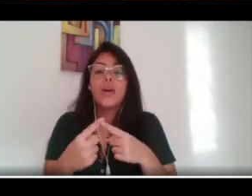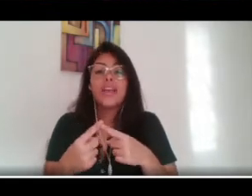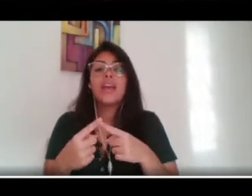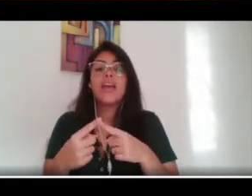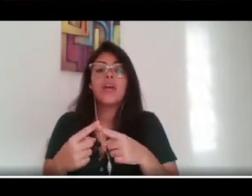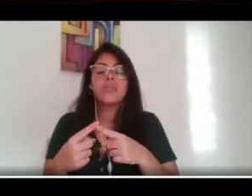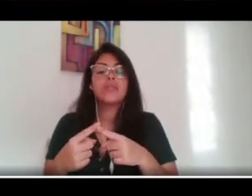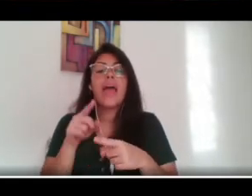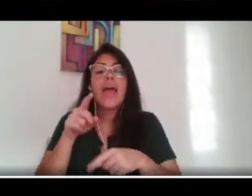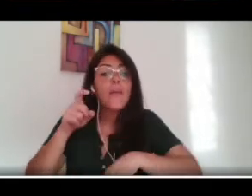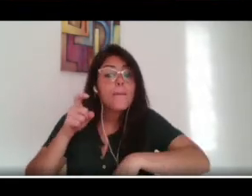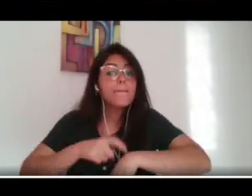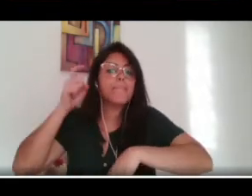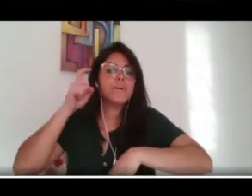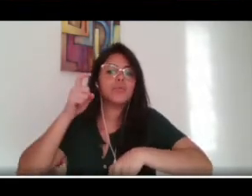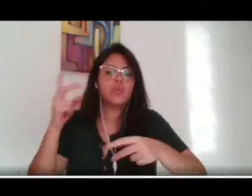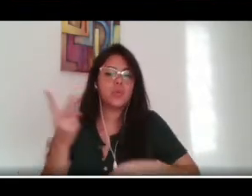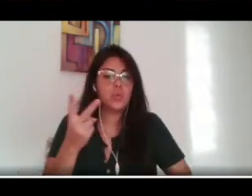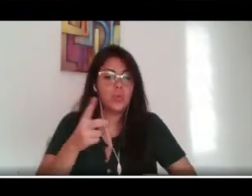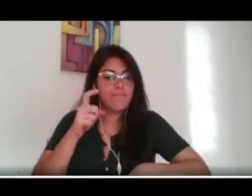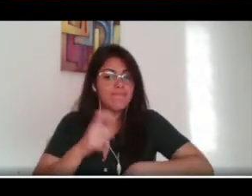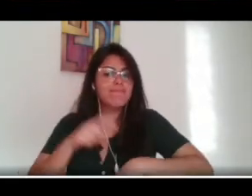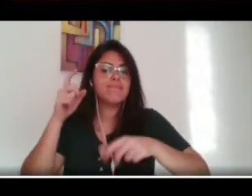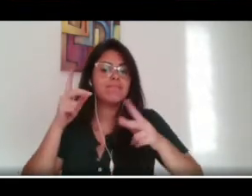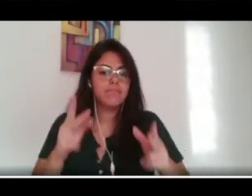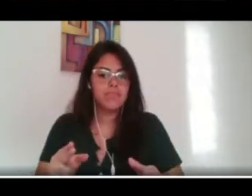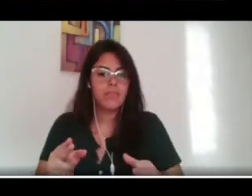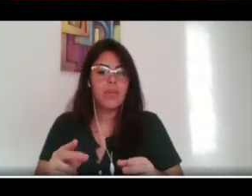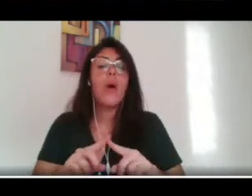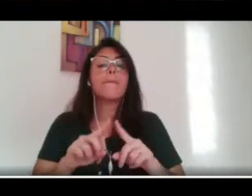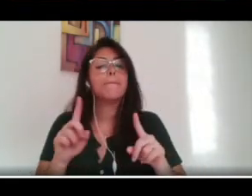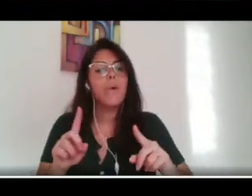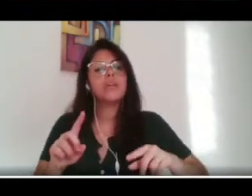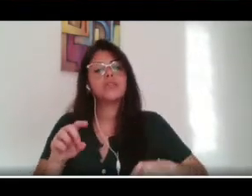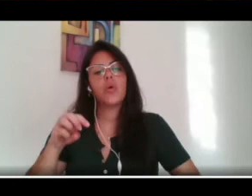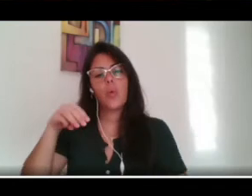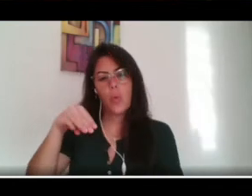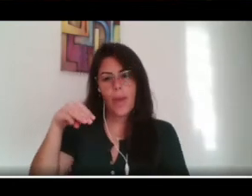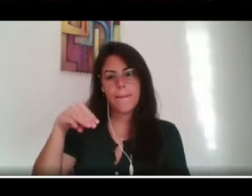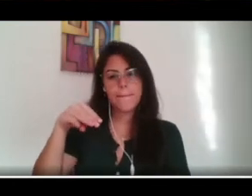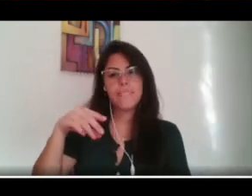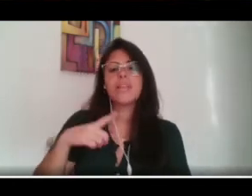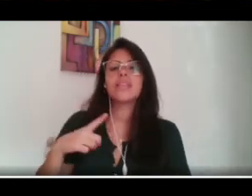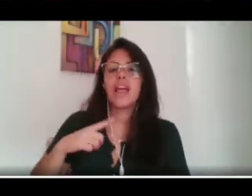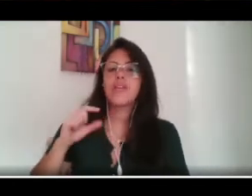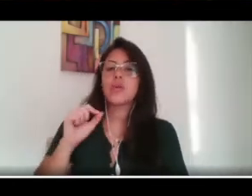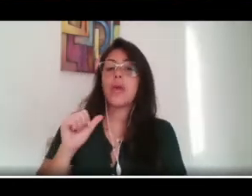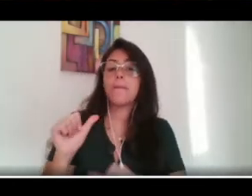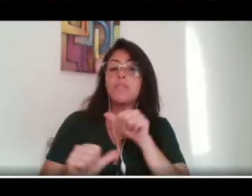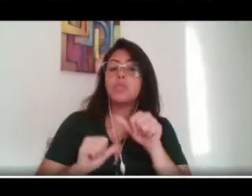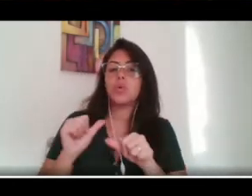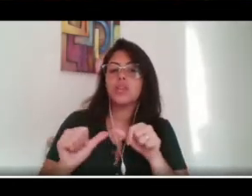que é o deslocamento horizontal, por causa da velocidade inicial horizontal.